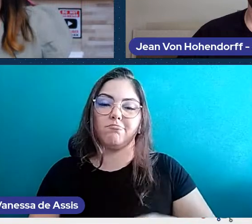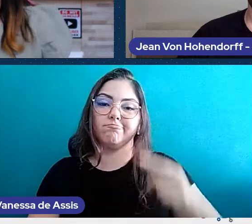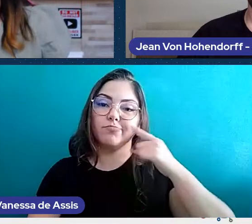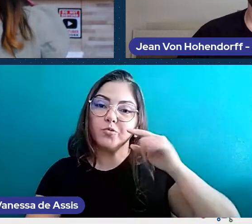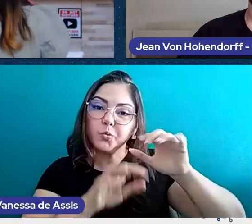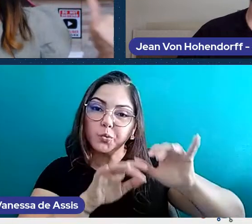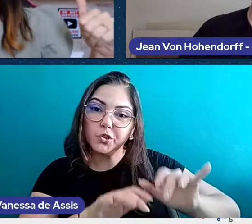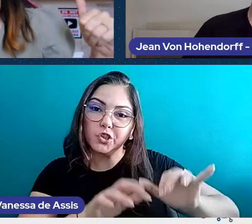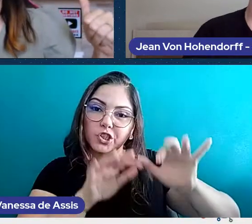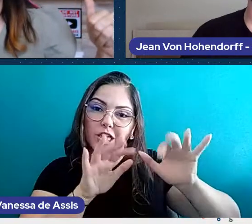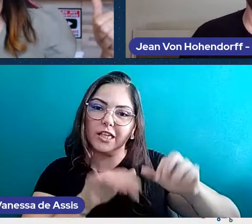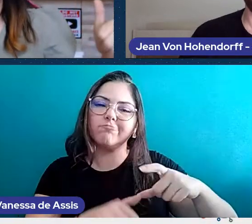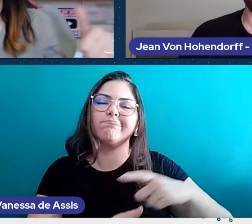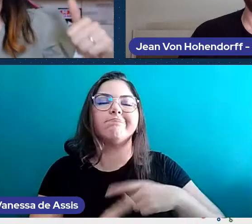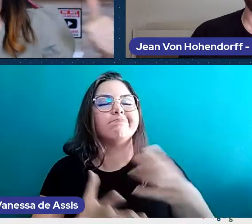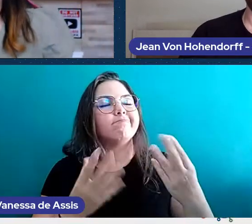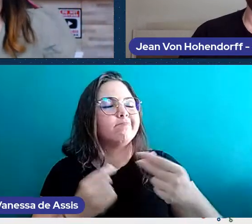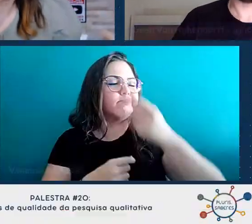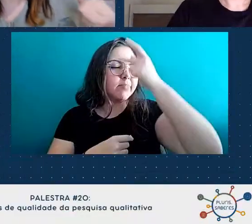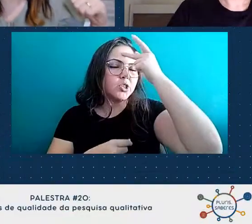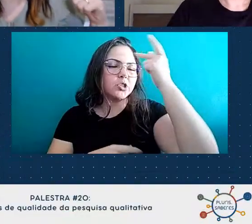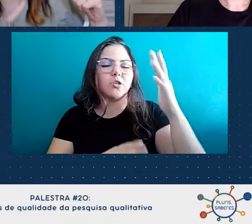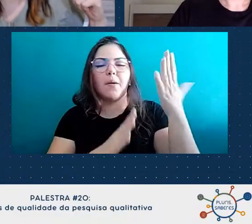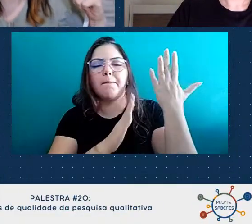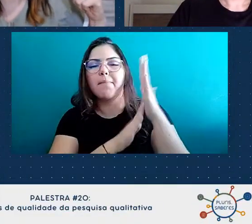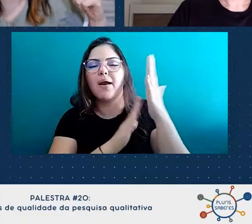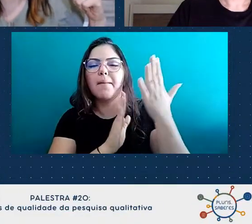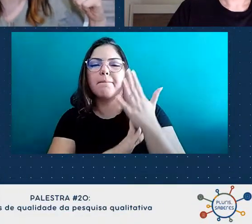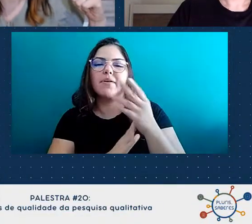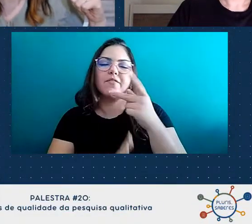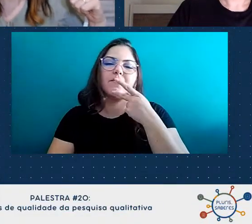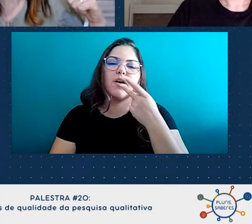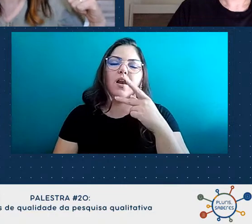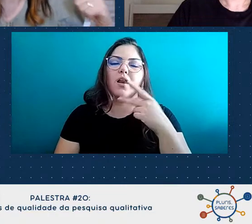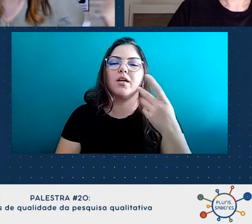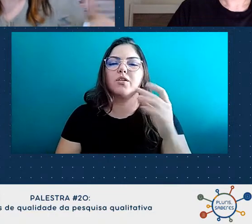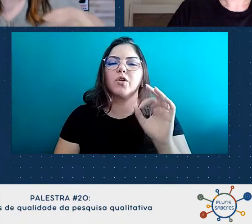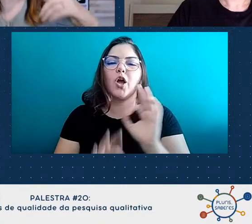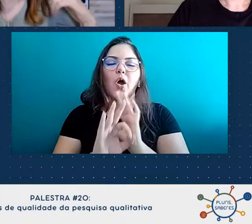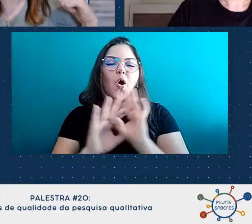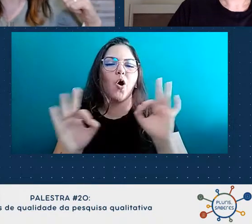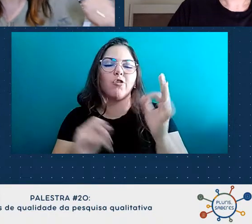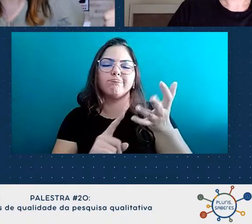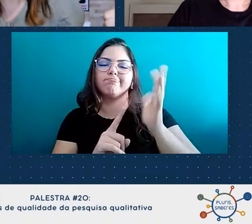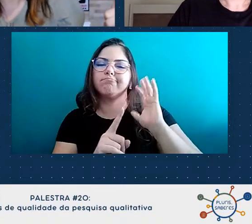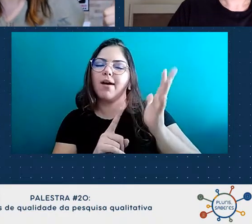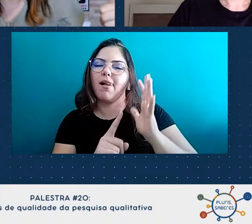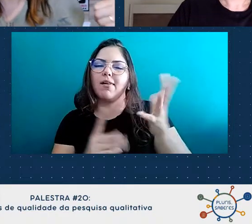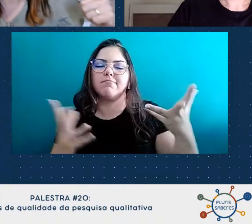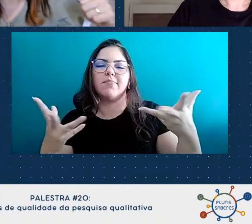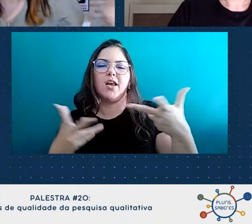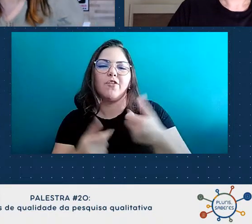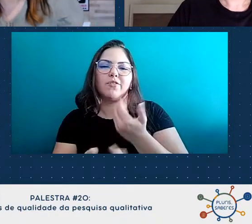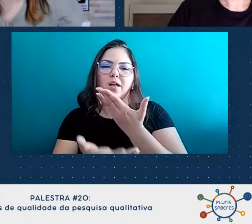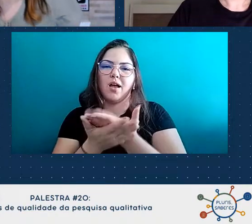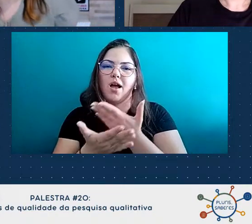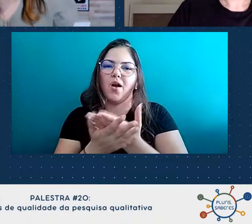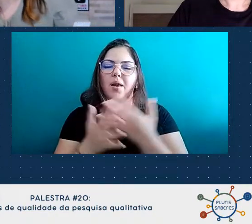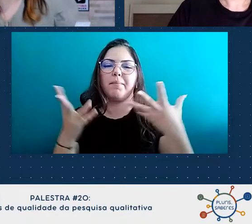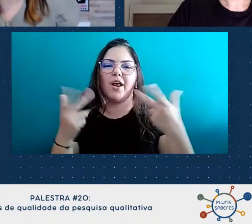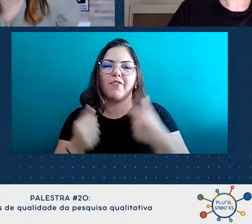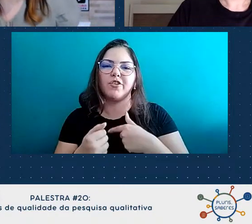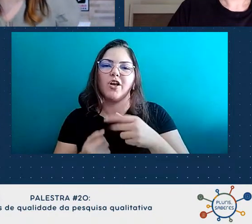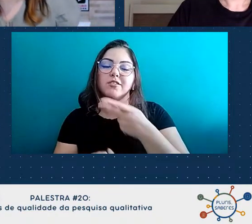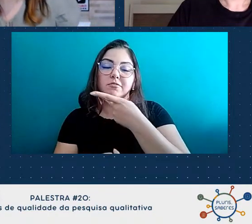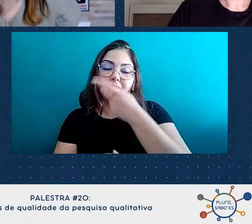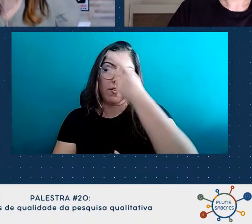muita gente dizendo que é ótimo e que palestra maravilhosa, que aula maravilhosa, muitos elogios